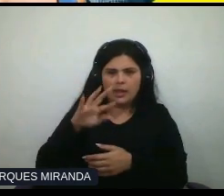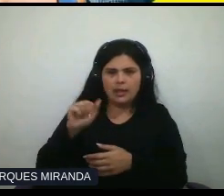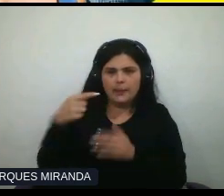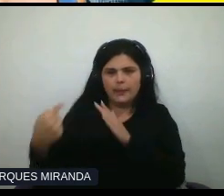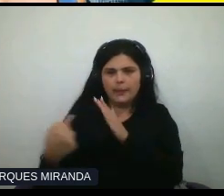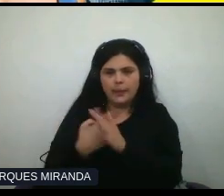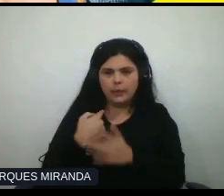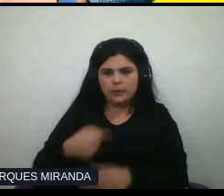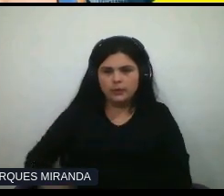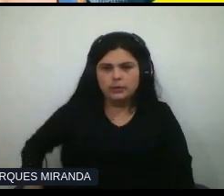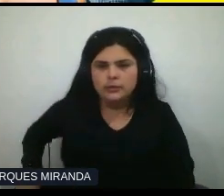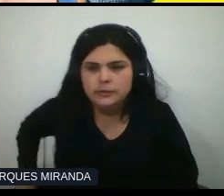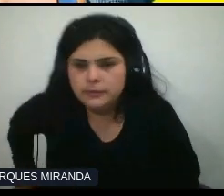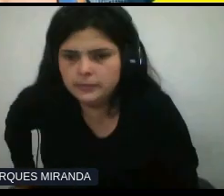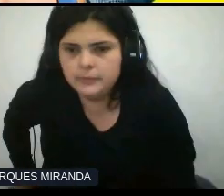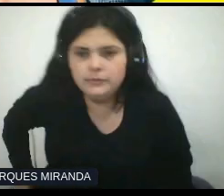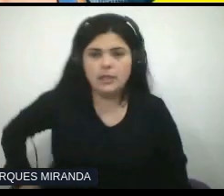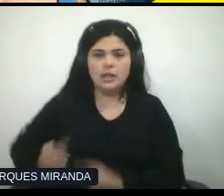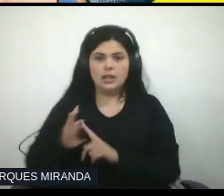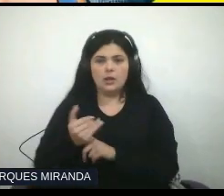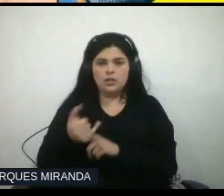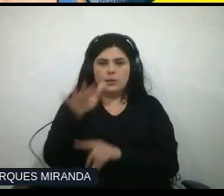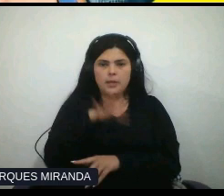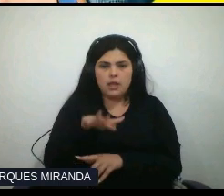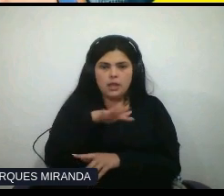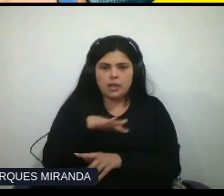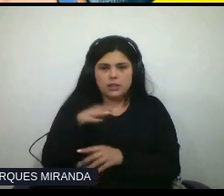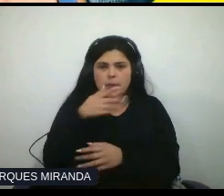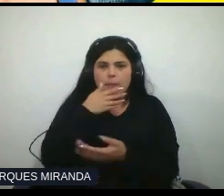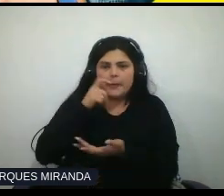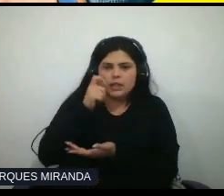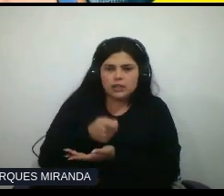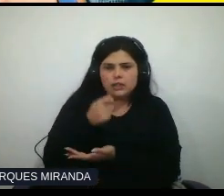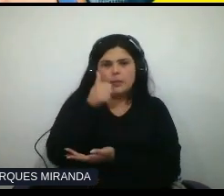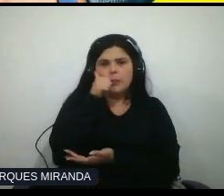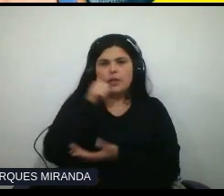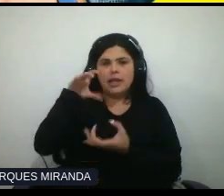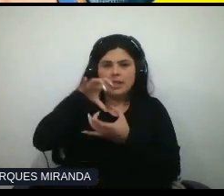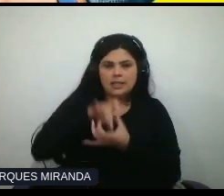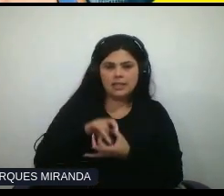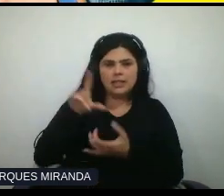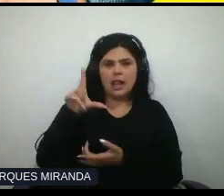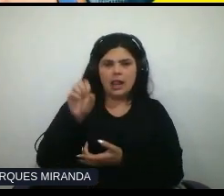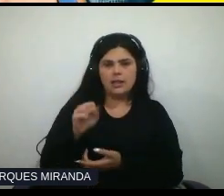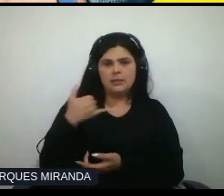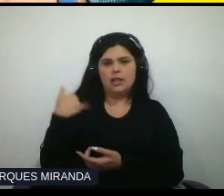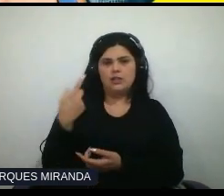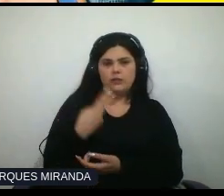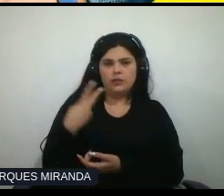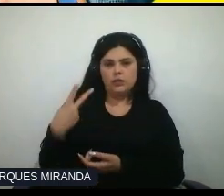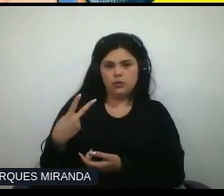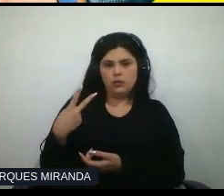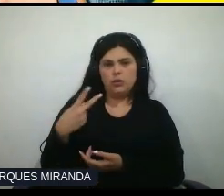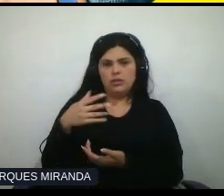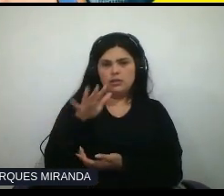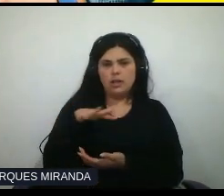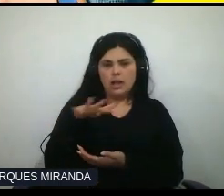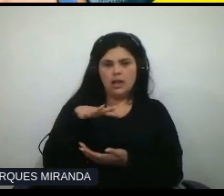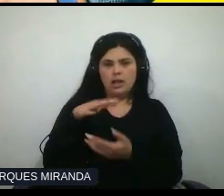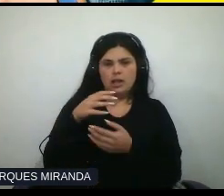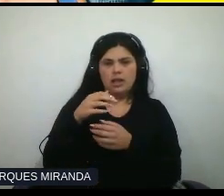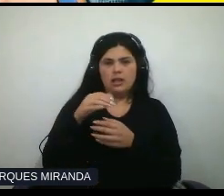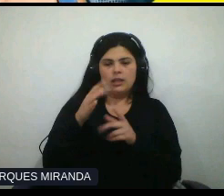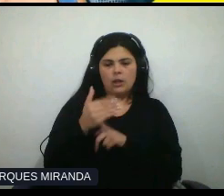lá. Tecnologia ainda é um ambiente muito machista. Sou uma mulher cis lésbica, tenho 22 anos de mundo da tecnologia e já sofri